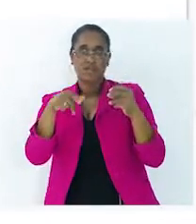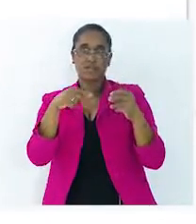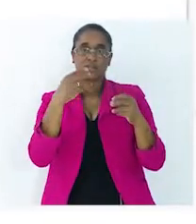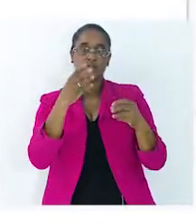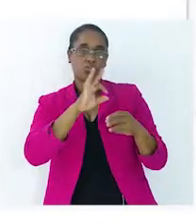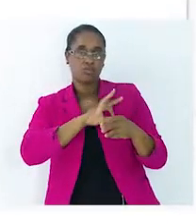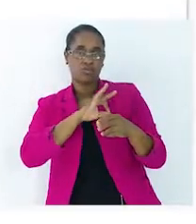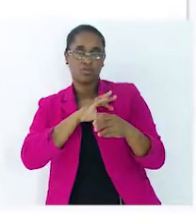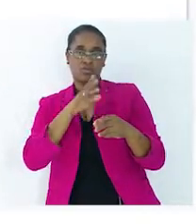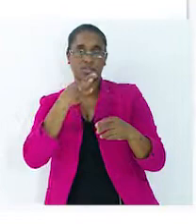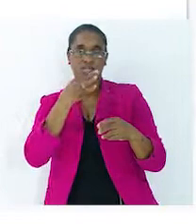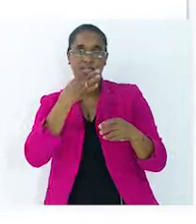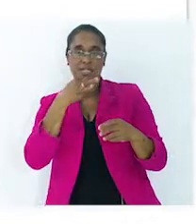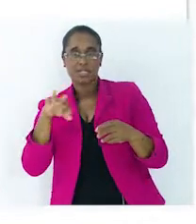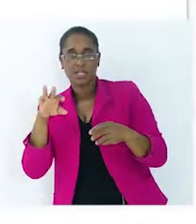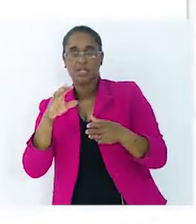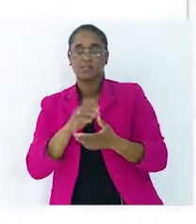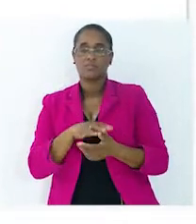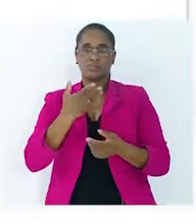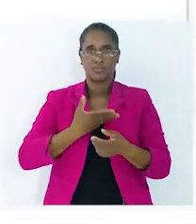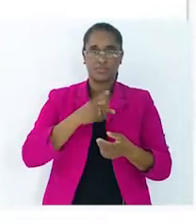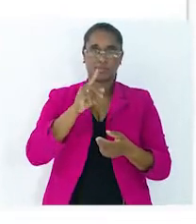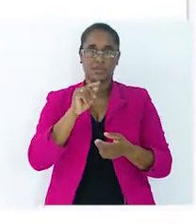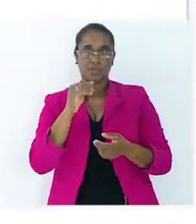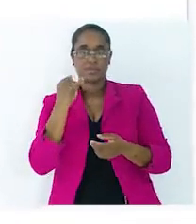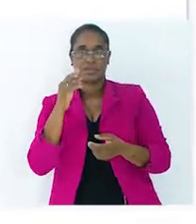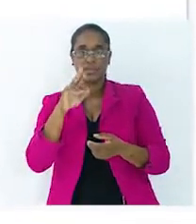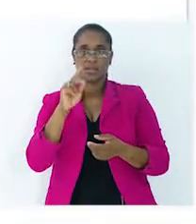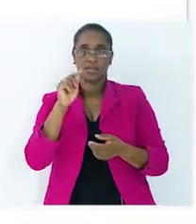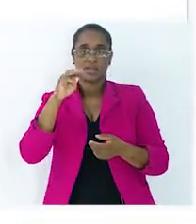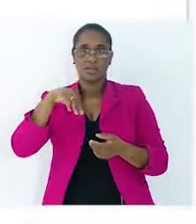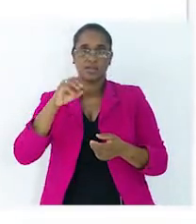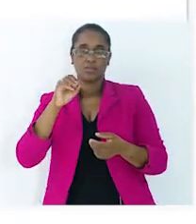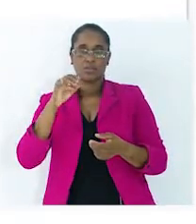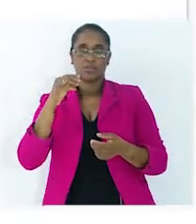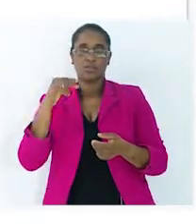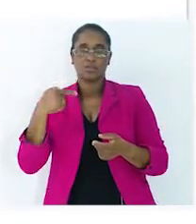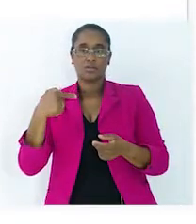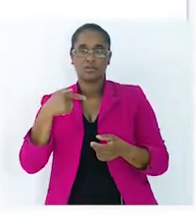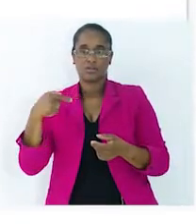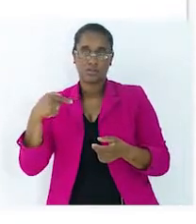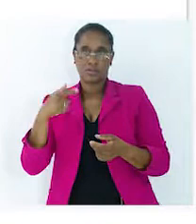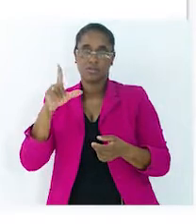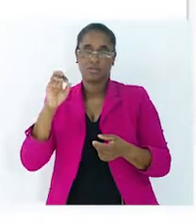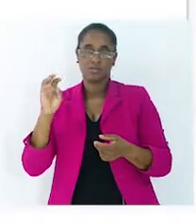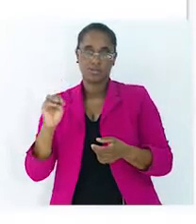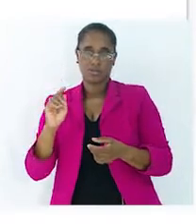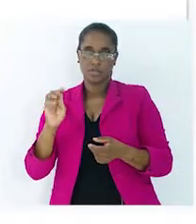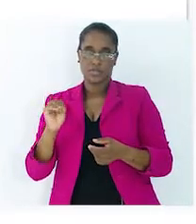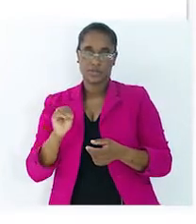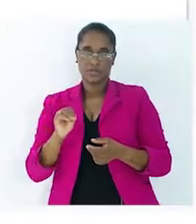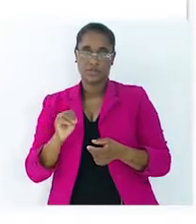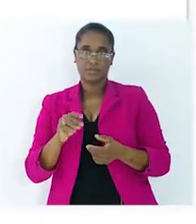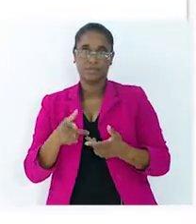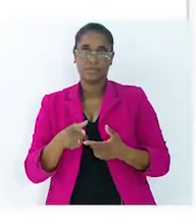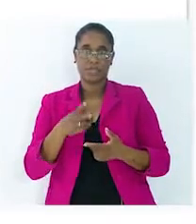professor deixemos-nos. Ok? Então ali é o reflexo de dupla alinhação, de ir e